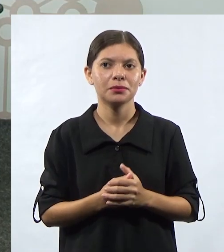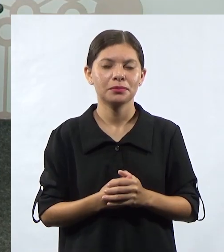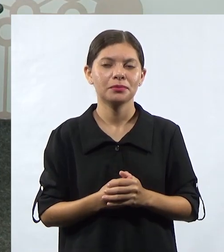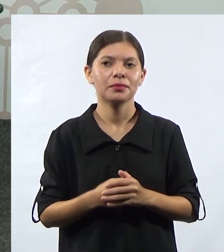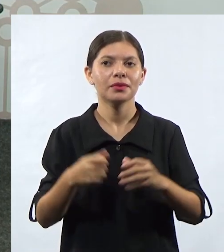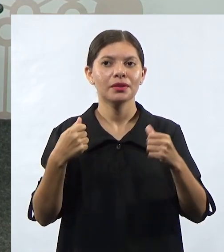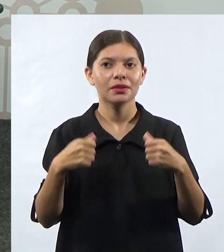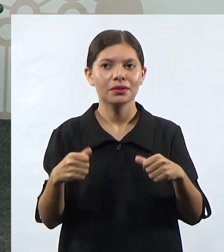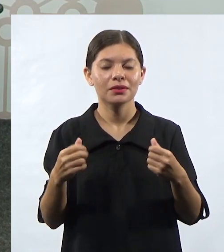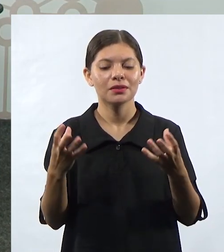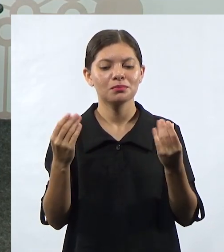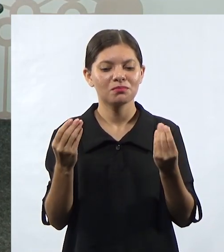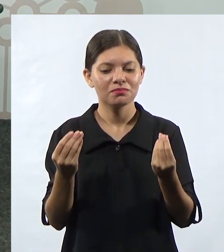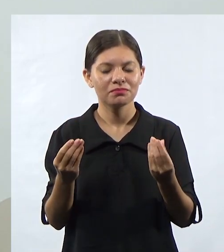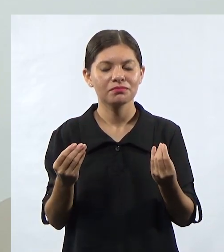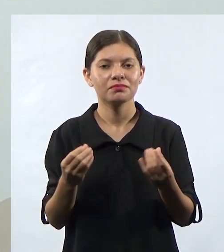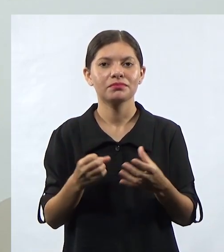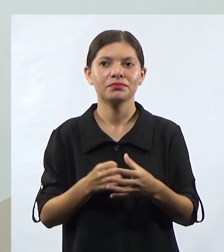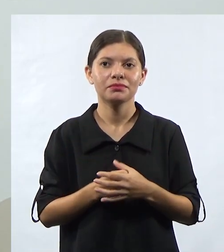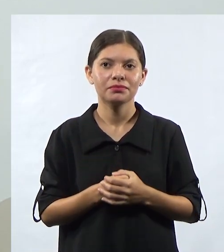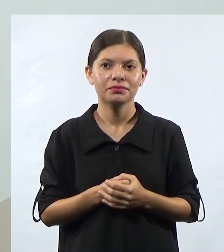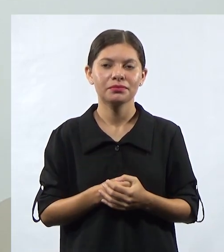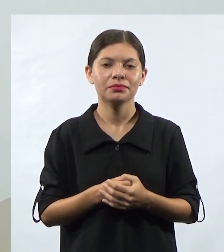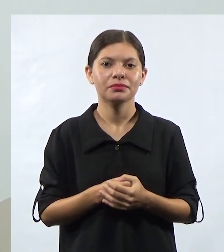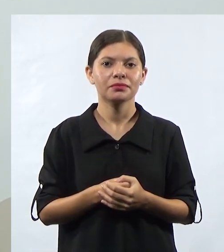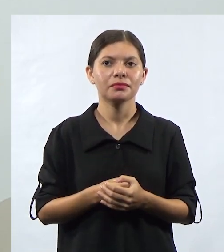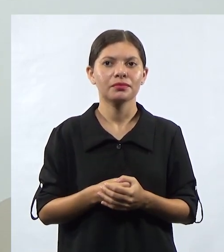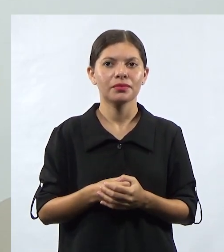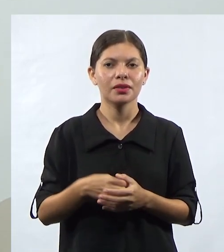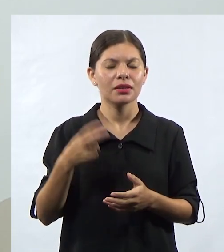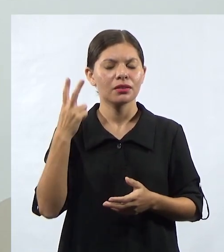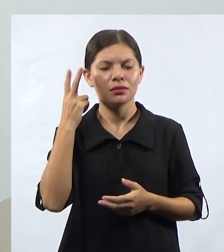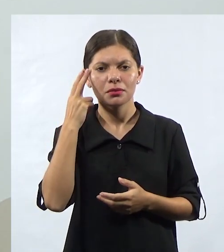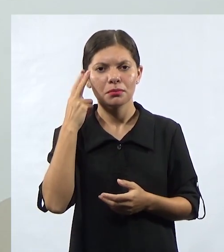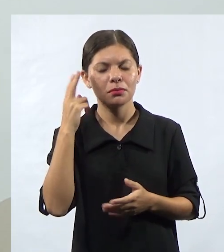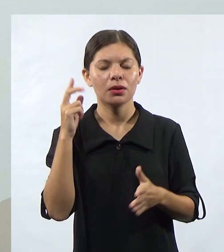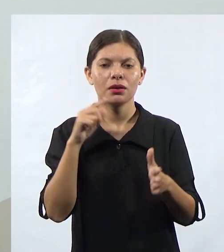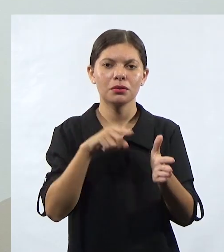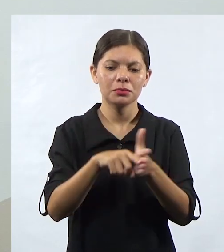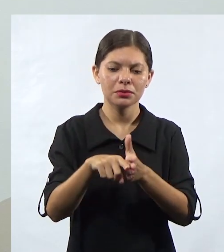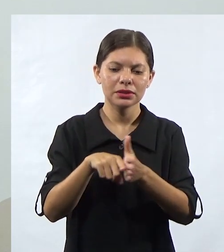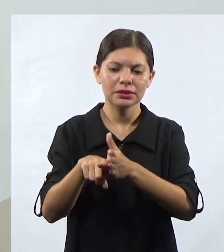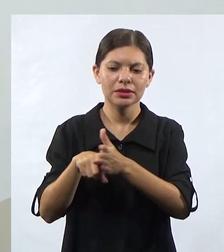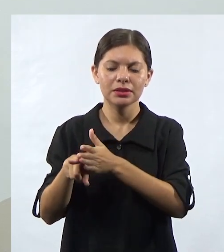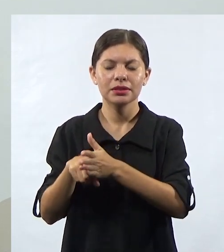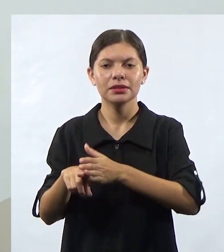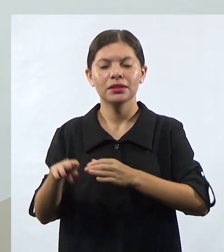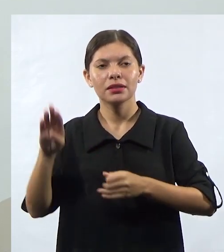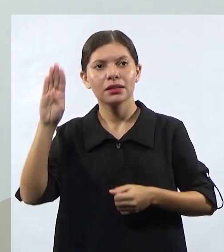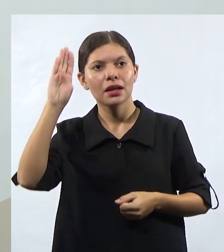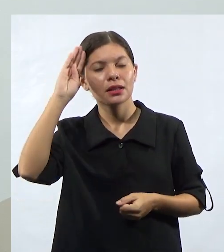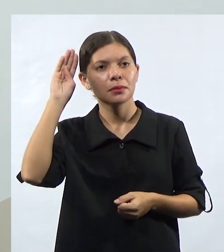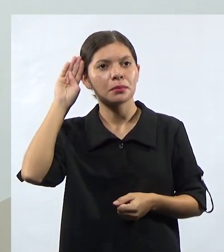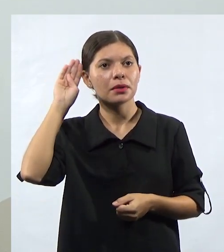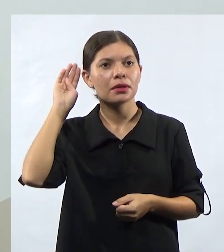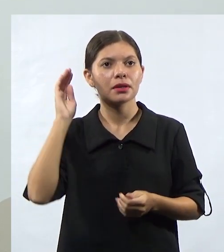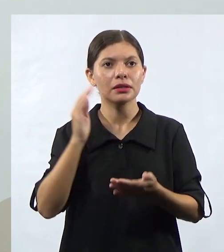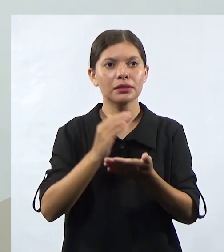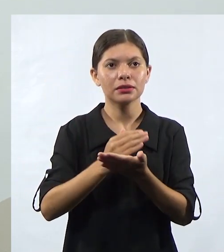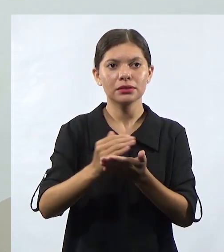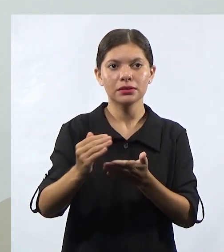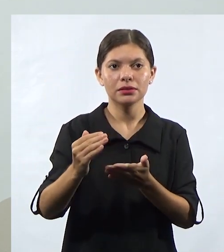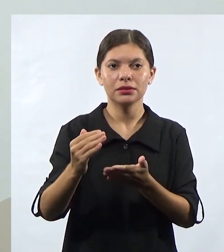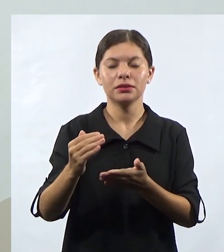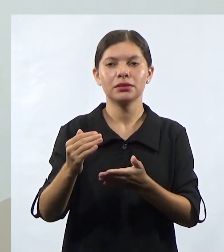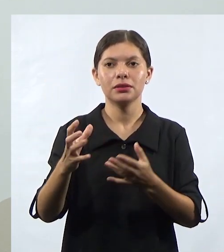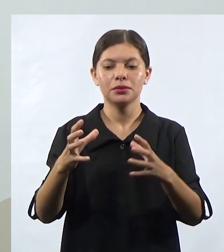com mais frequência do que a gente imagina. Então isso é natural em pesquisa, né, na academia. Você inicia com um grupo maior e o